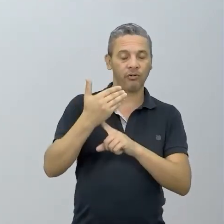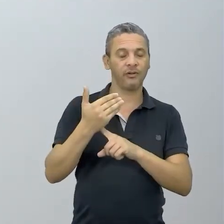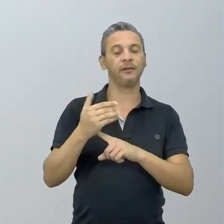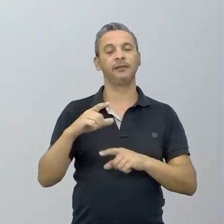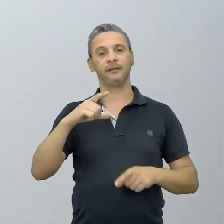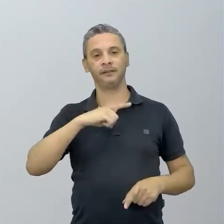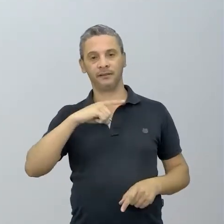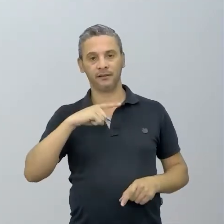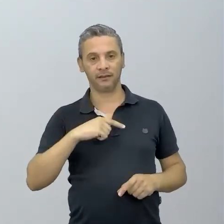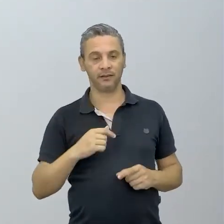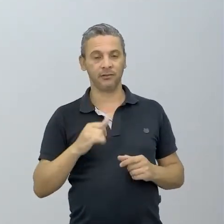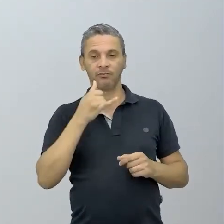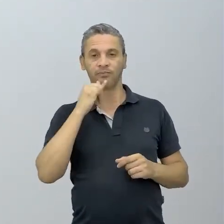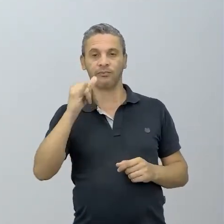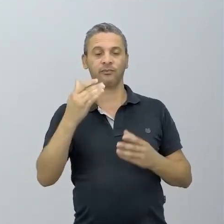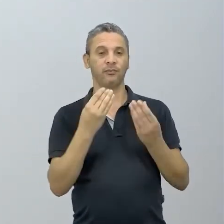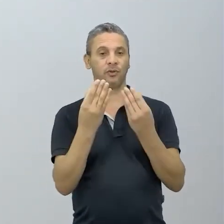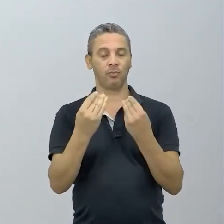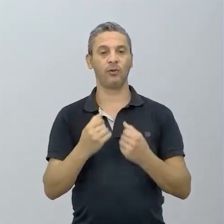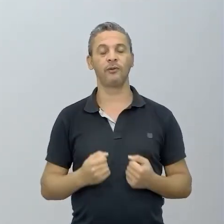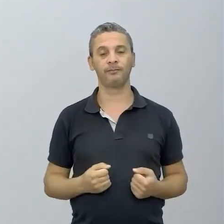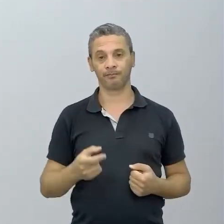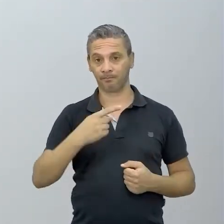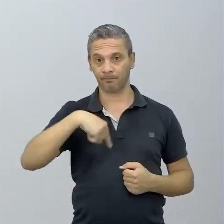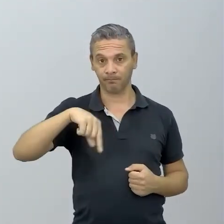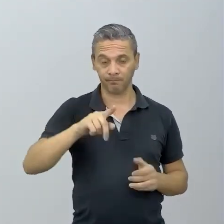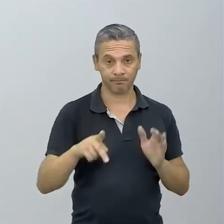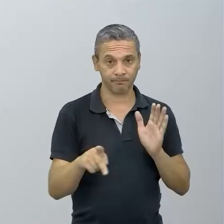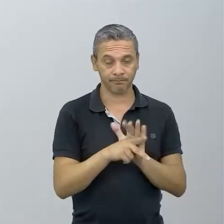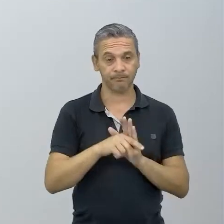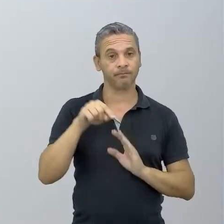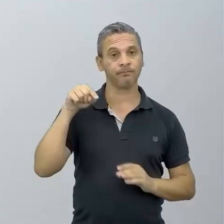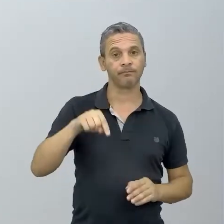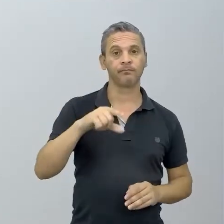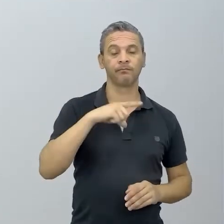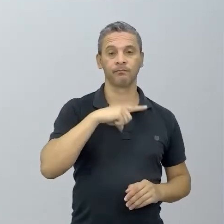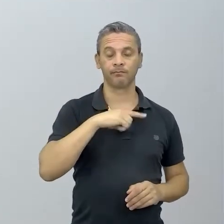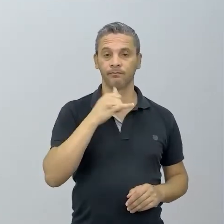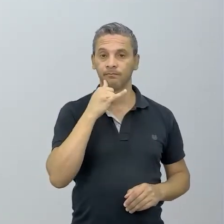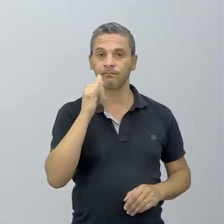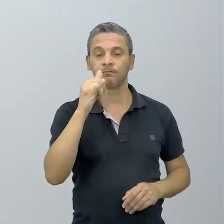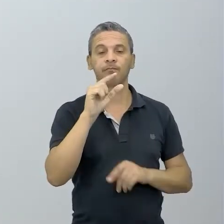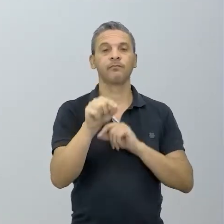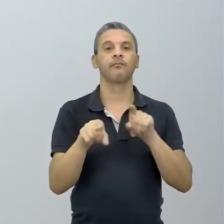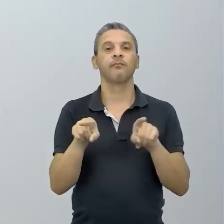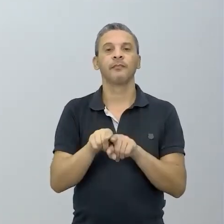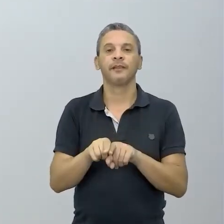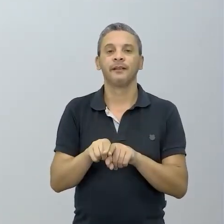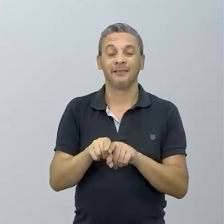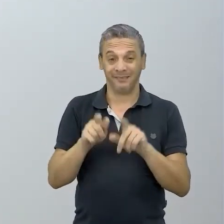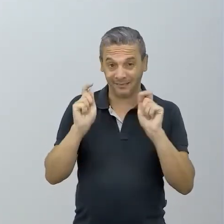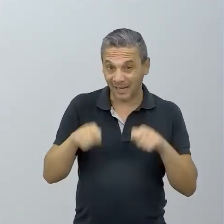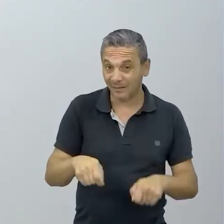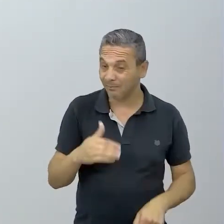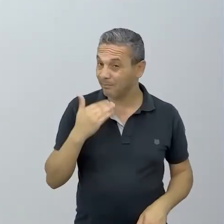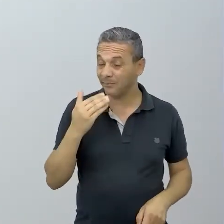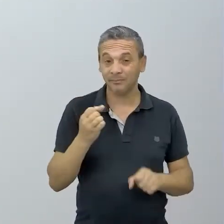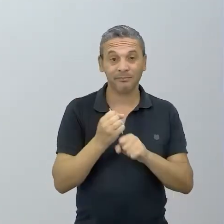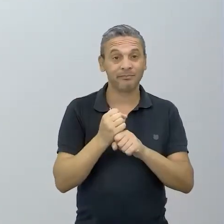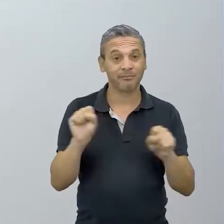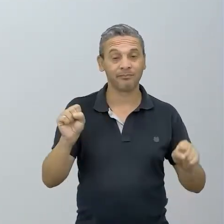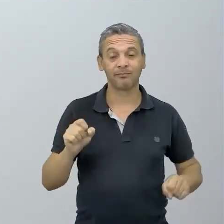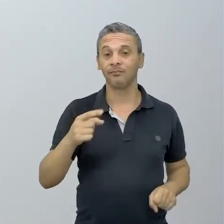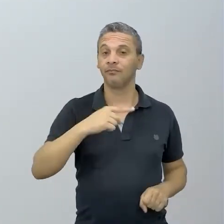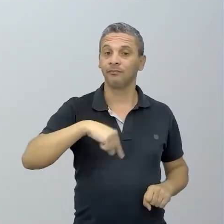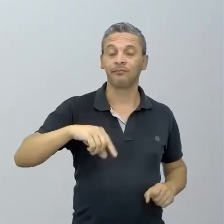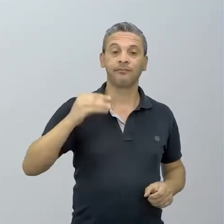usufruído muito de eletricidade. Então, as nossas fontes, as matrizes energéticas, elas não têm dado conta, né? Então, a gente tem